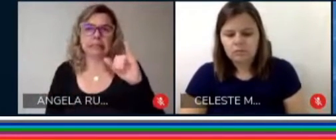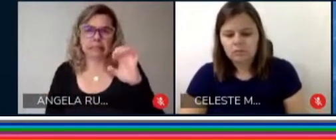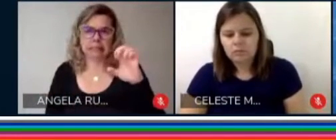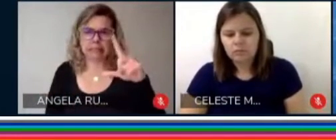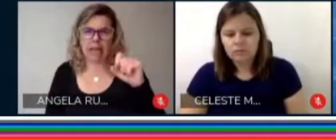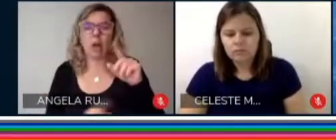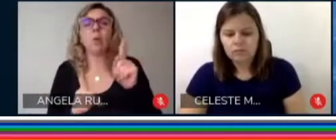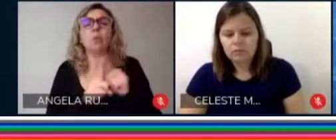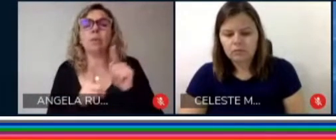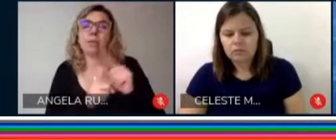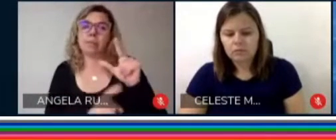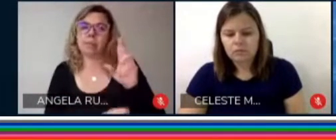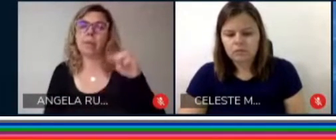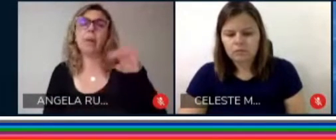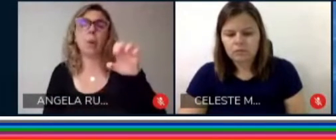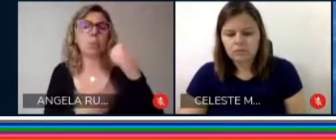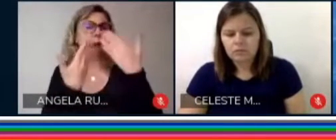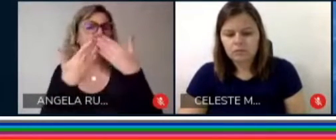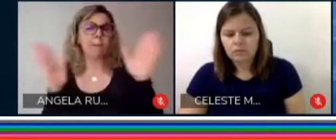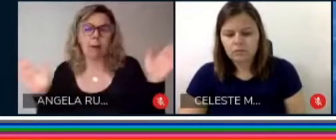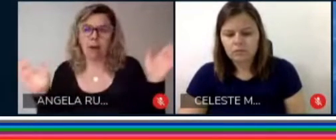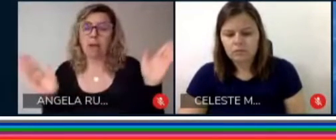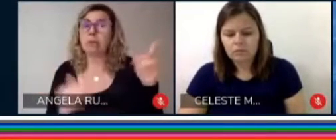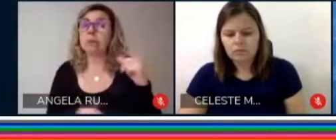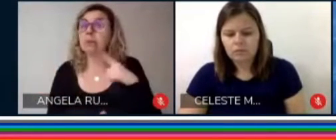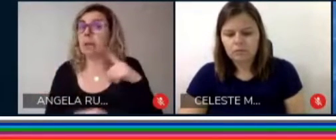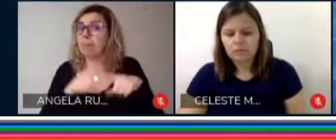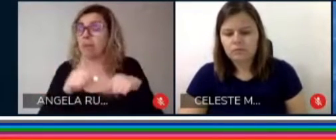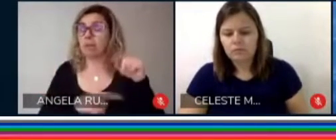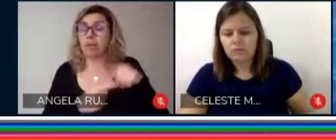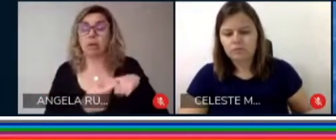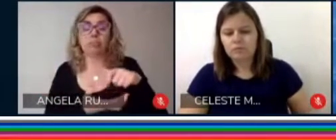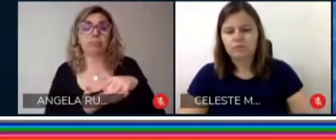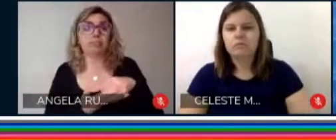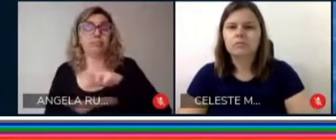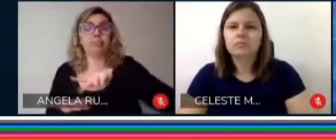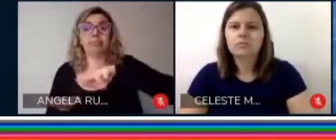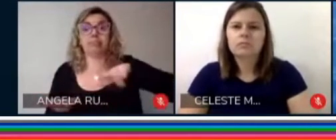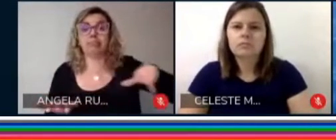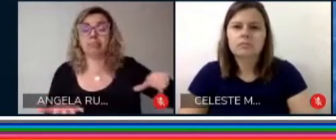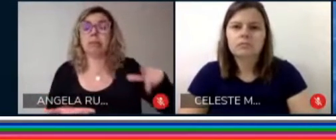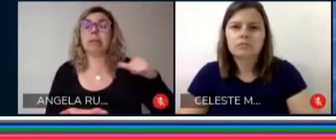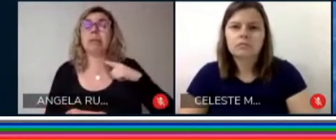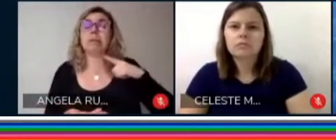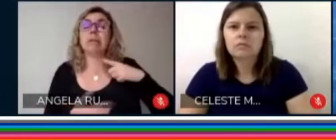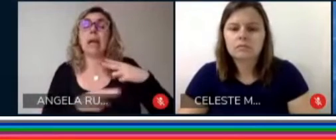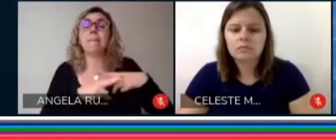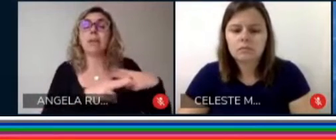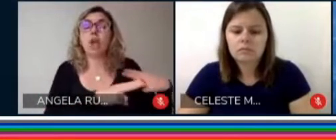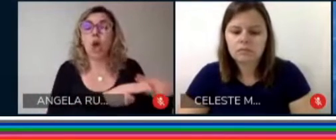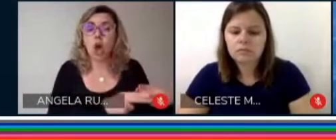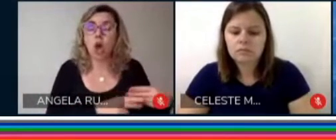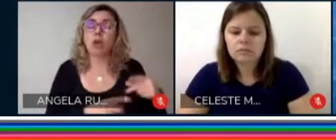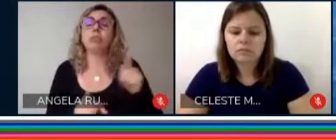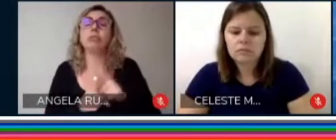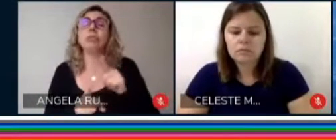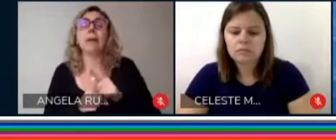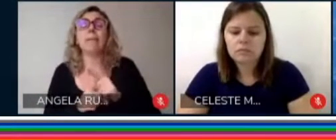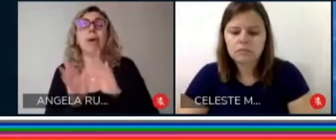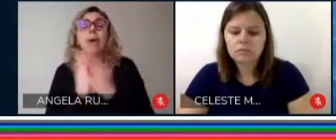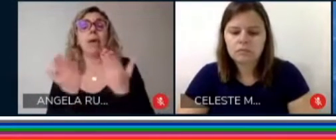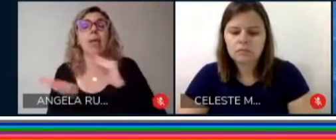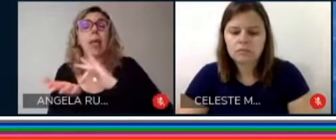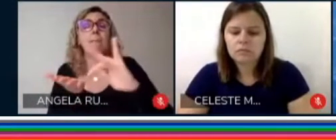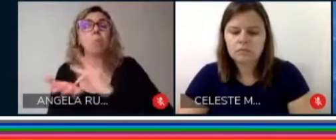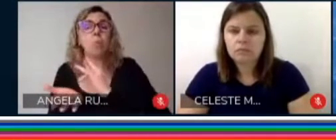abertos, né? E ele traz coleções bem ricas, tanto de e-books quanto de periódicos de diferentes instituições de ensino superior e